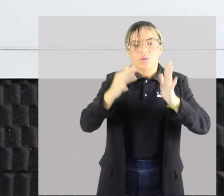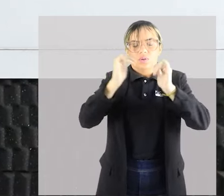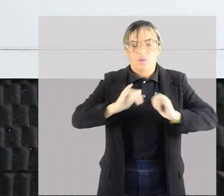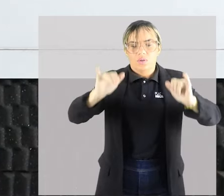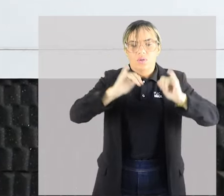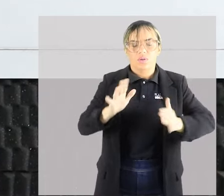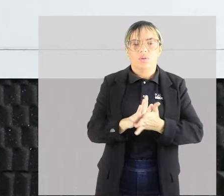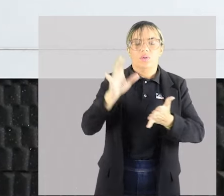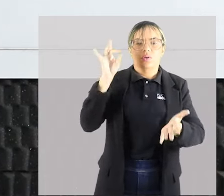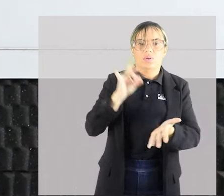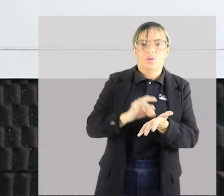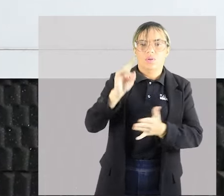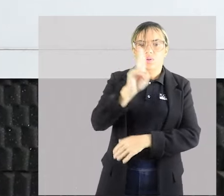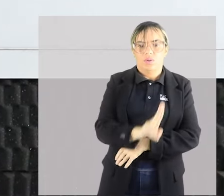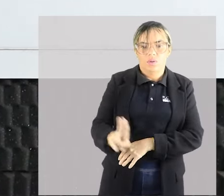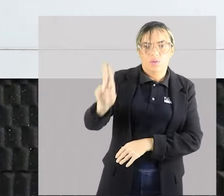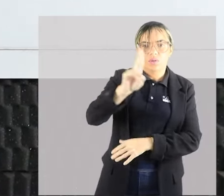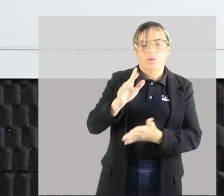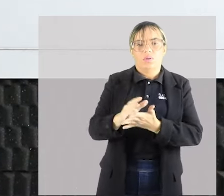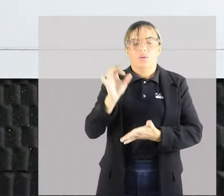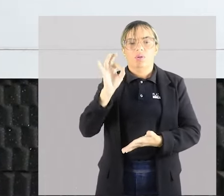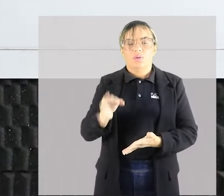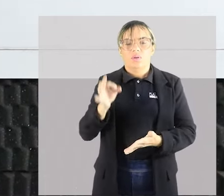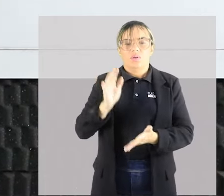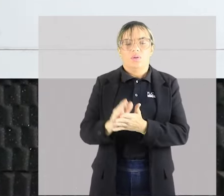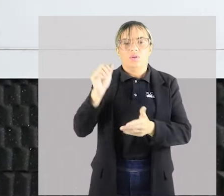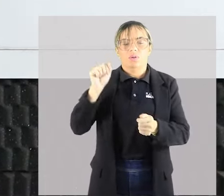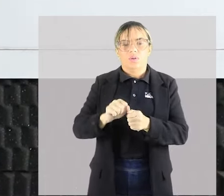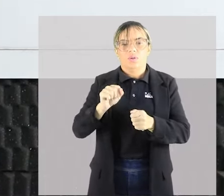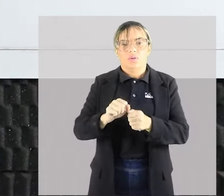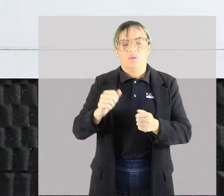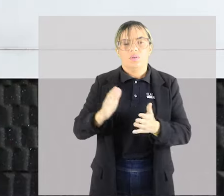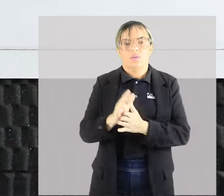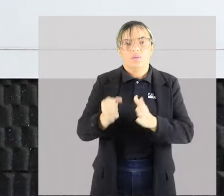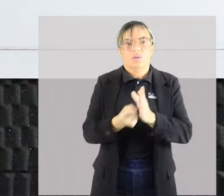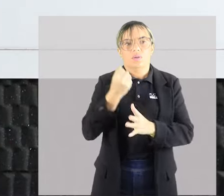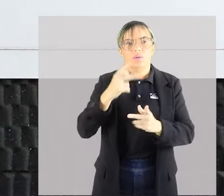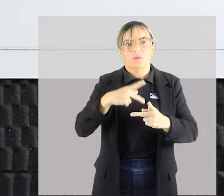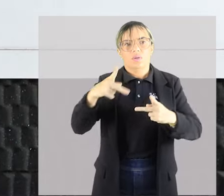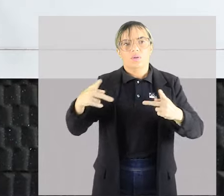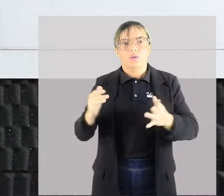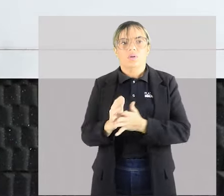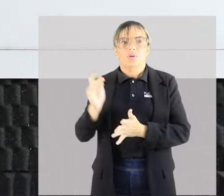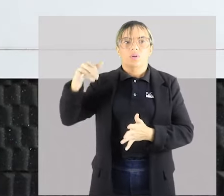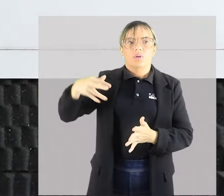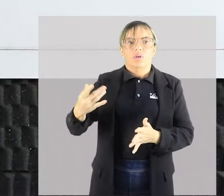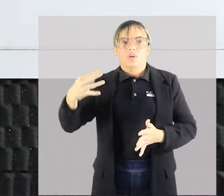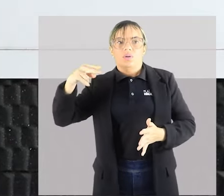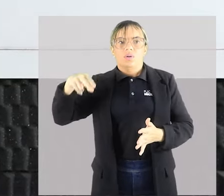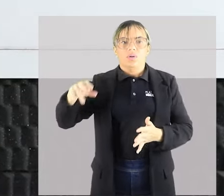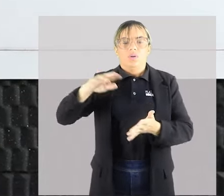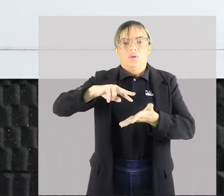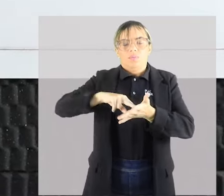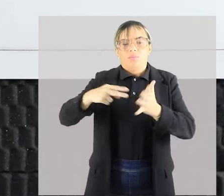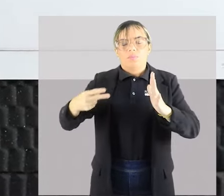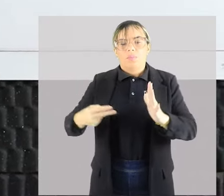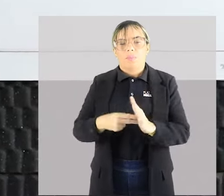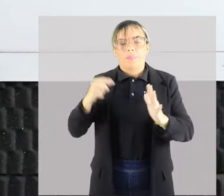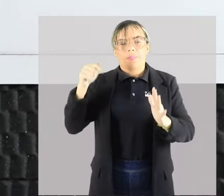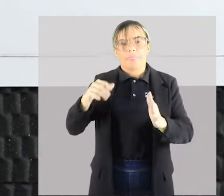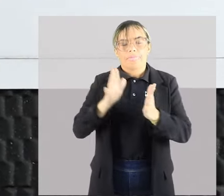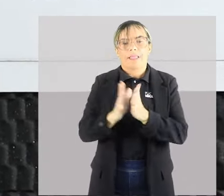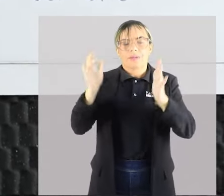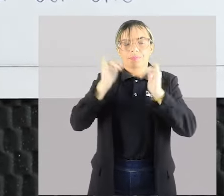que de fato você vai usar Tá certo para fazer a tua proteína o intro significa pra gente